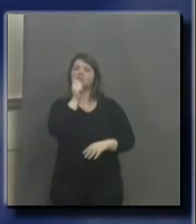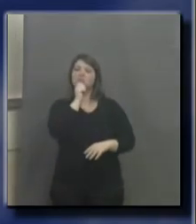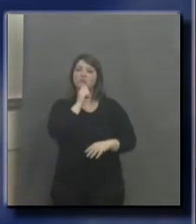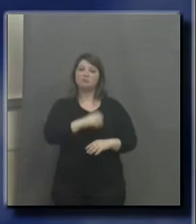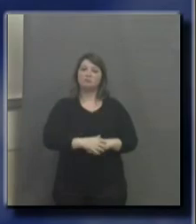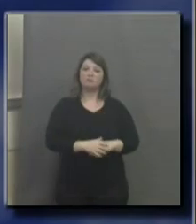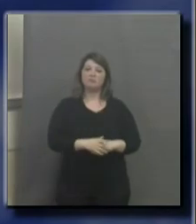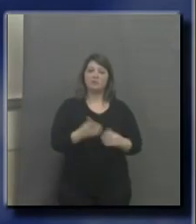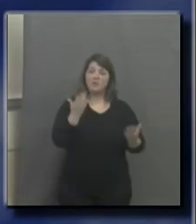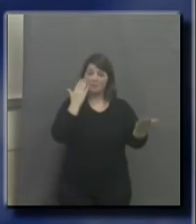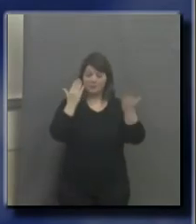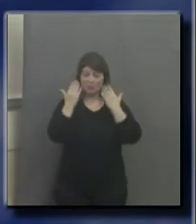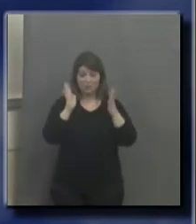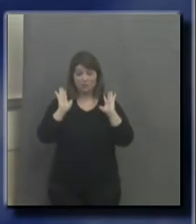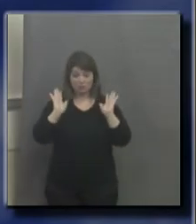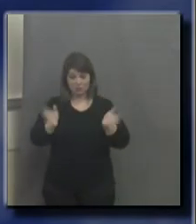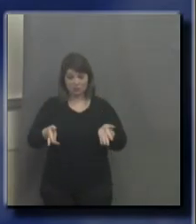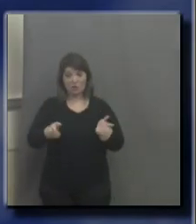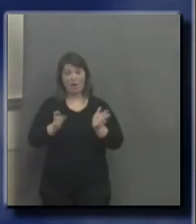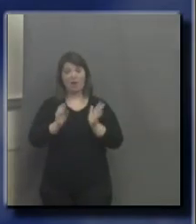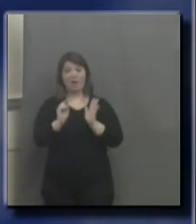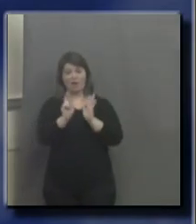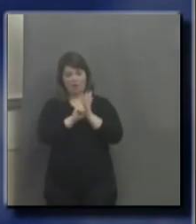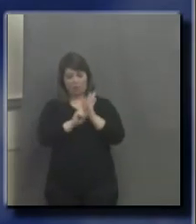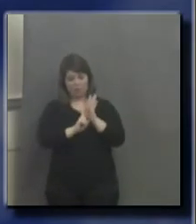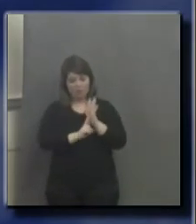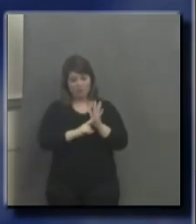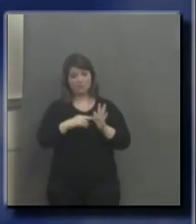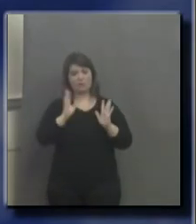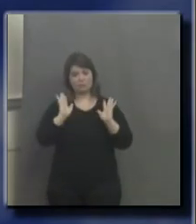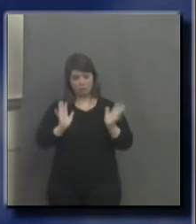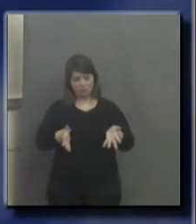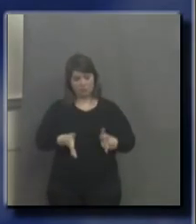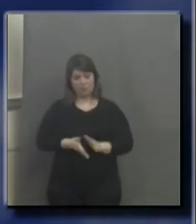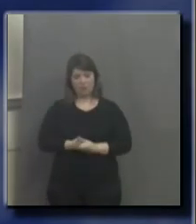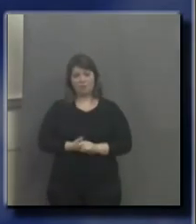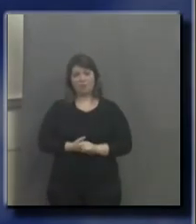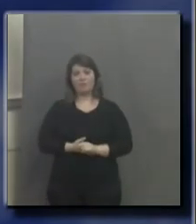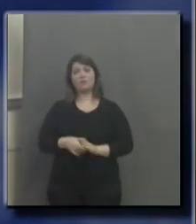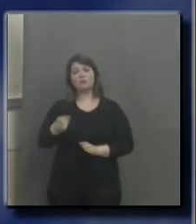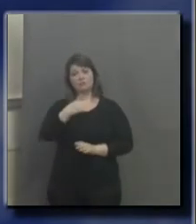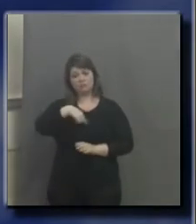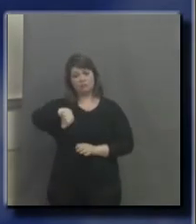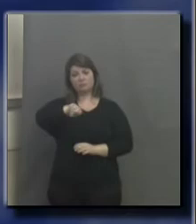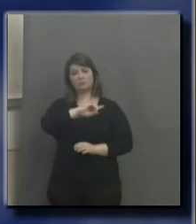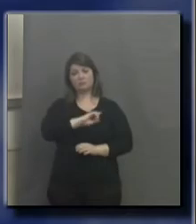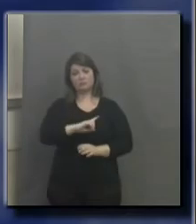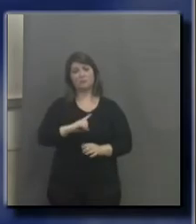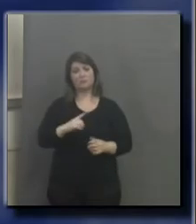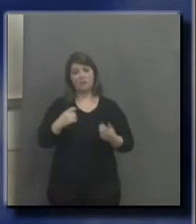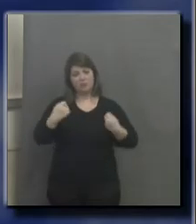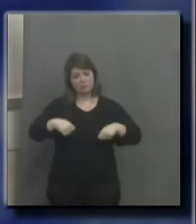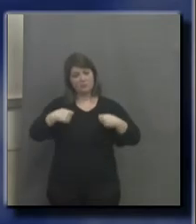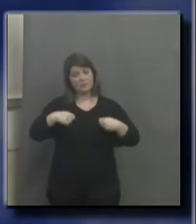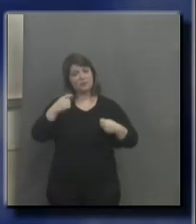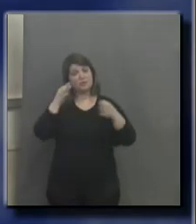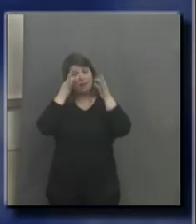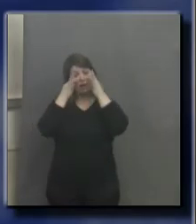Como a psicologia é definida como uma delas, então nós temos que também nos